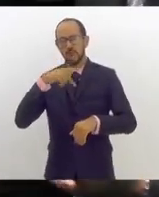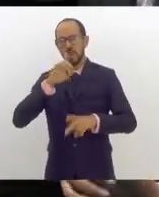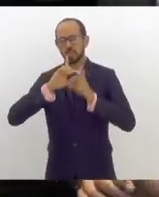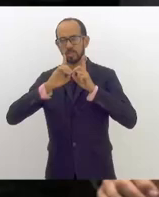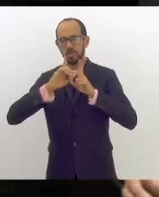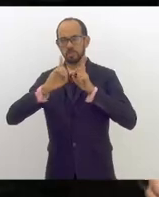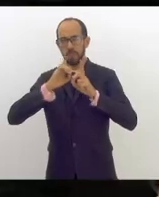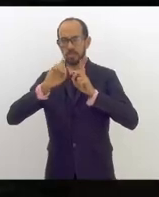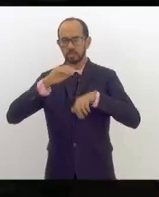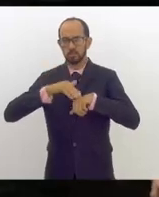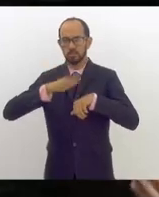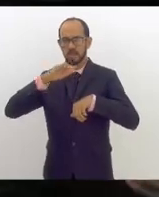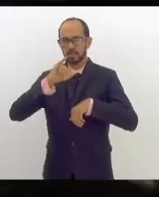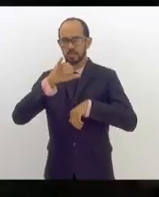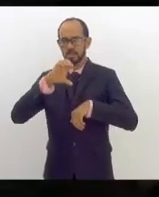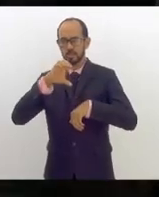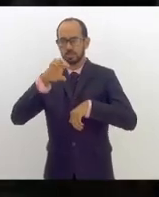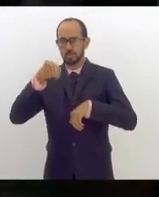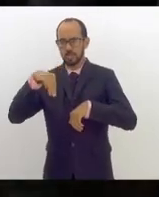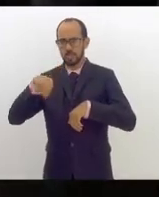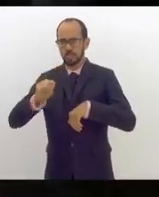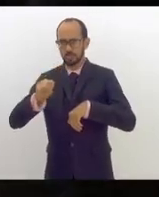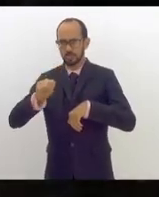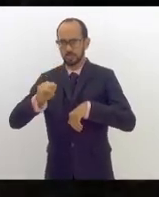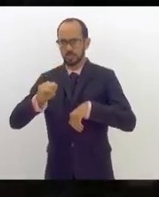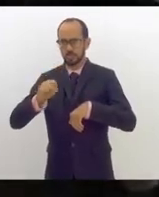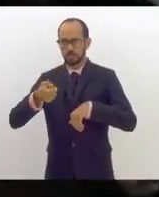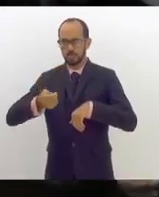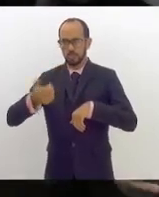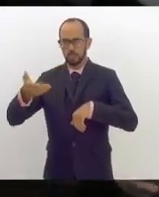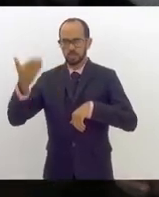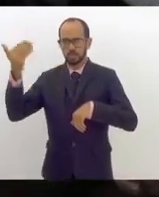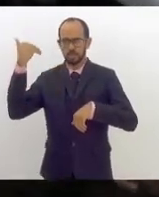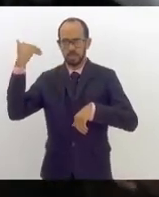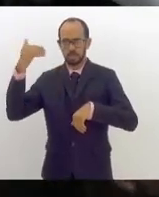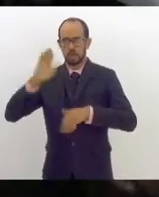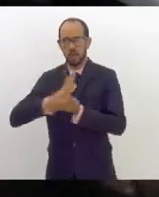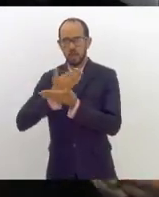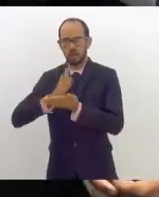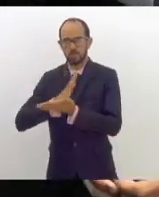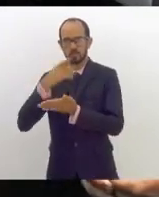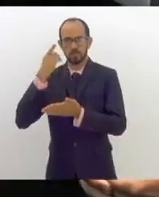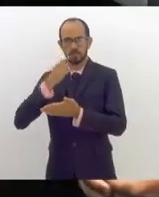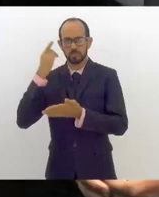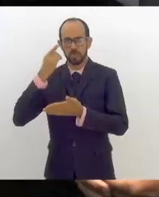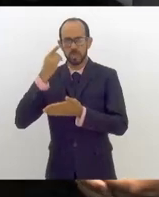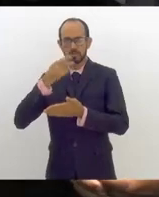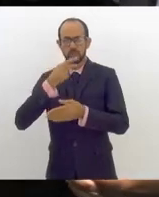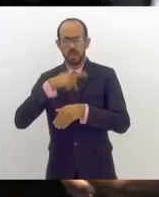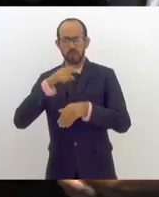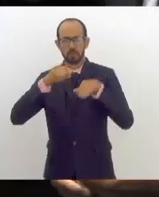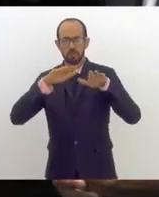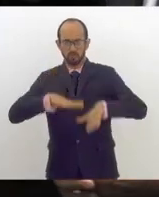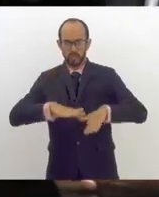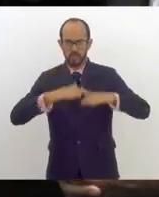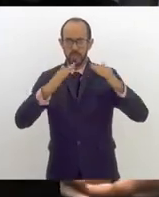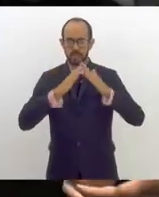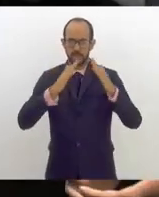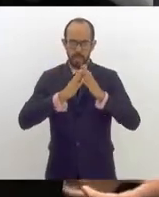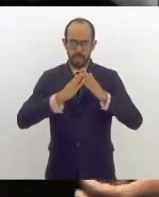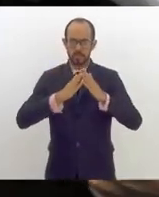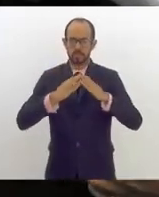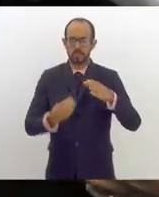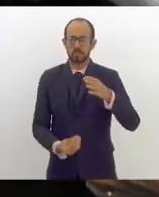combustível recentemente tivemos alguns deputados defendendo fica em casa criando um caos econômico